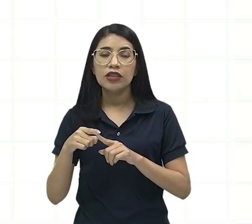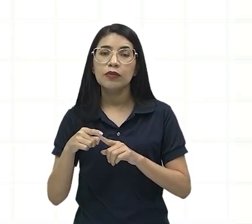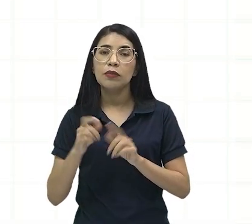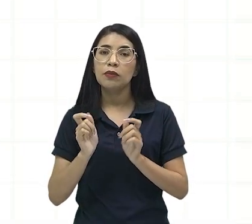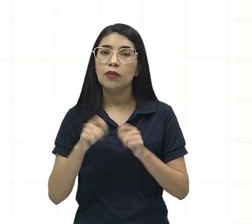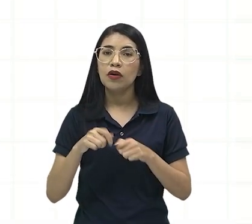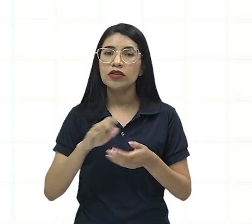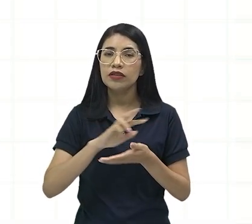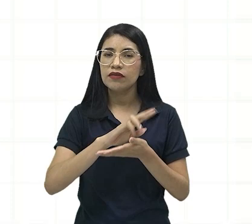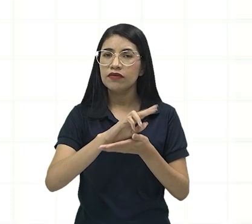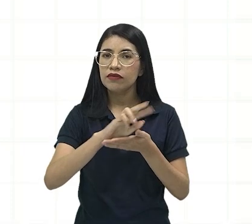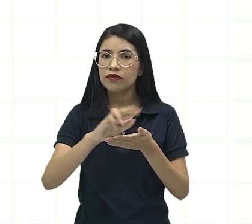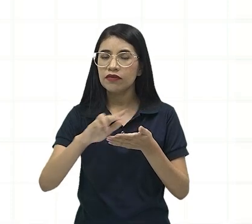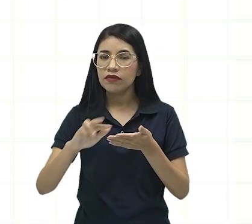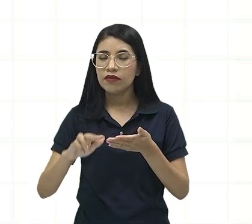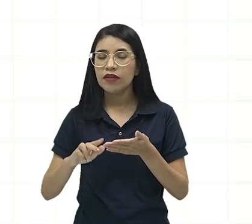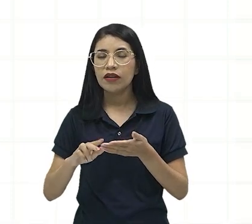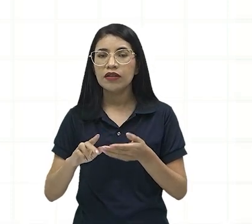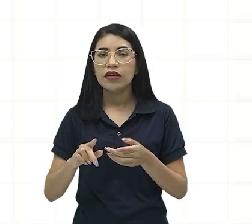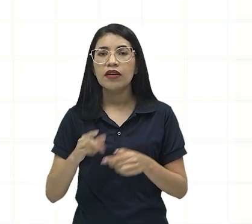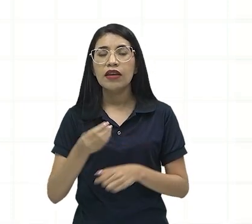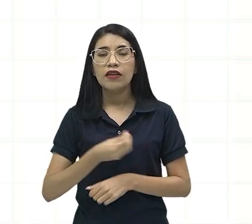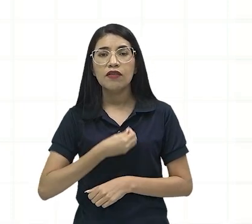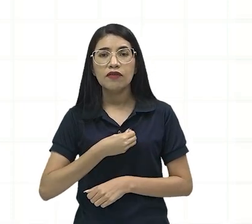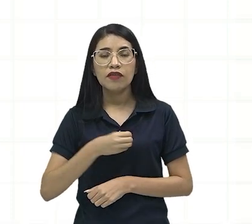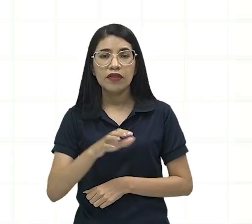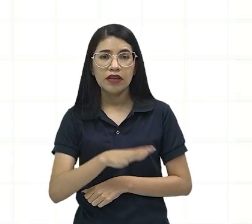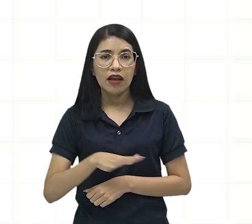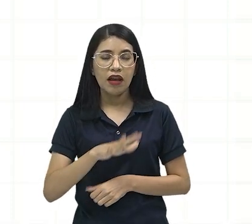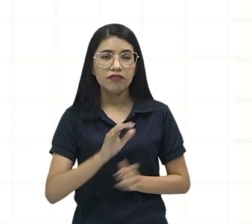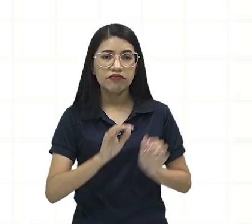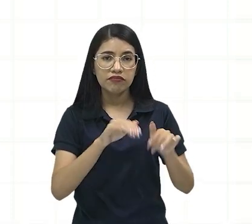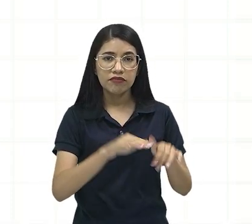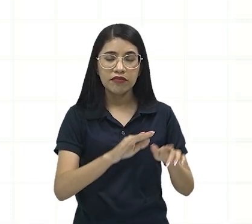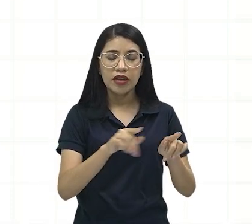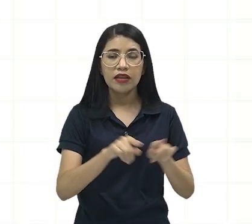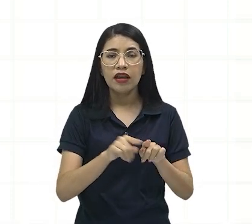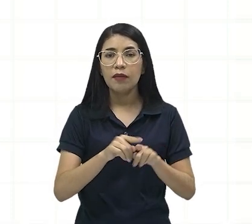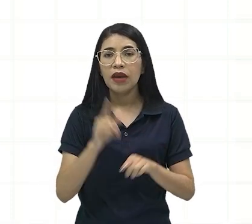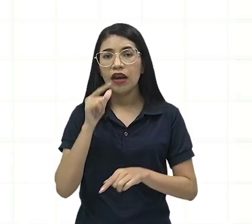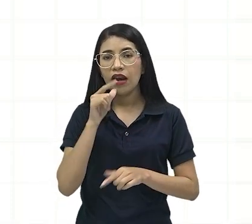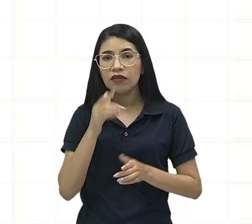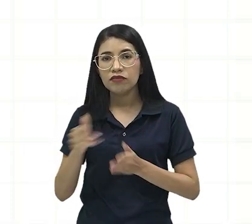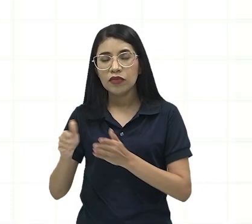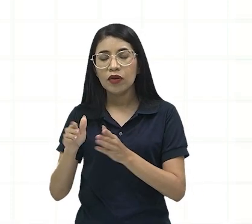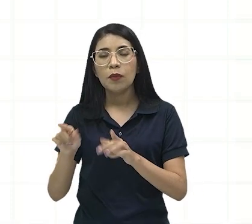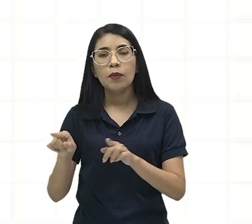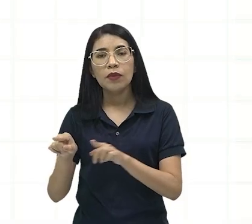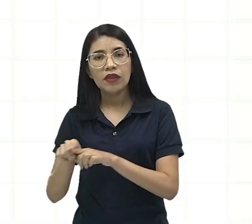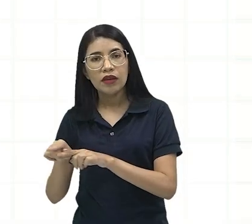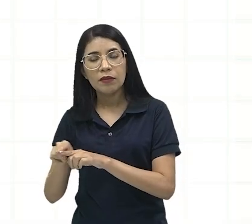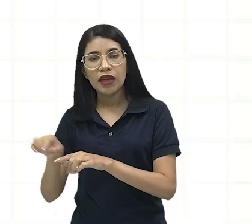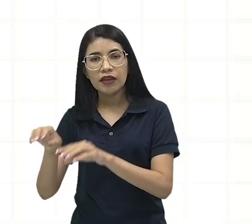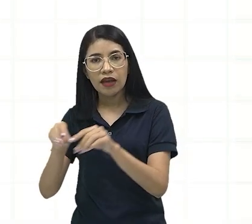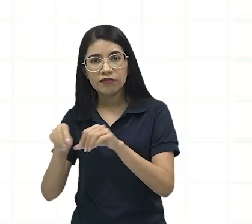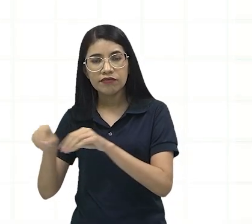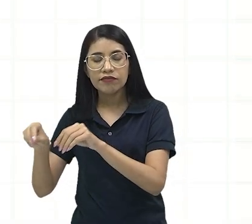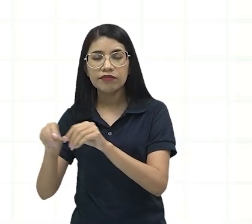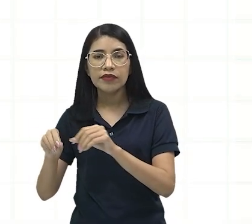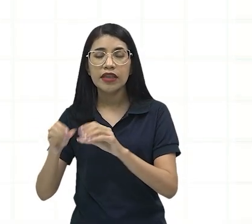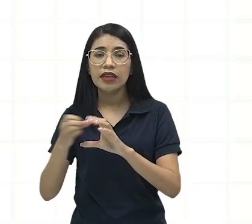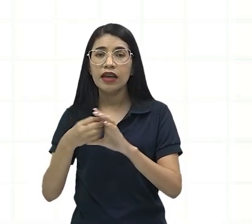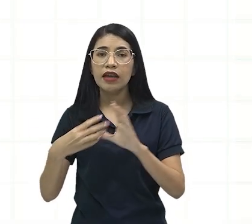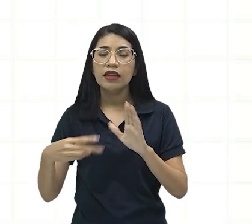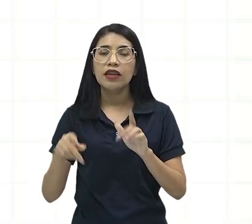ser diversificados, vivendo em ambientes marinhos, em água doce ou terrestres, e também caracterizados